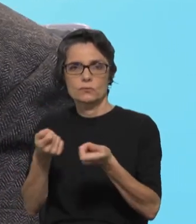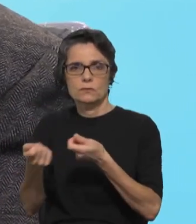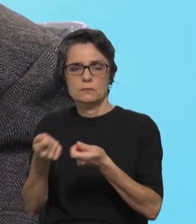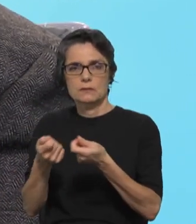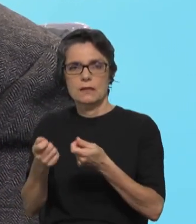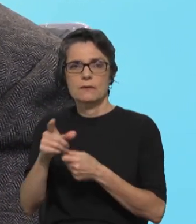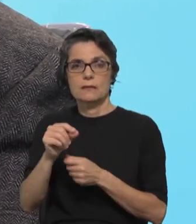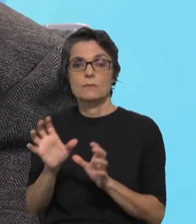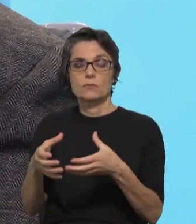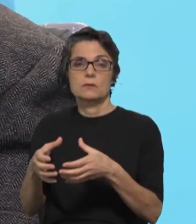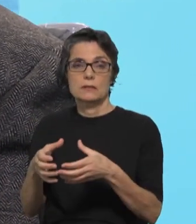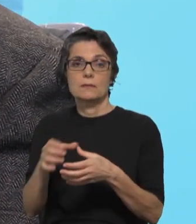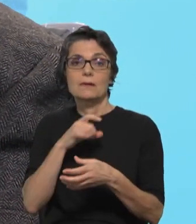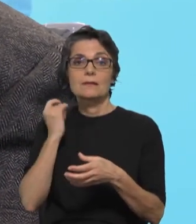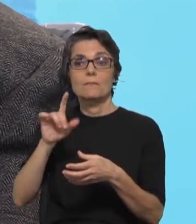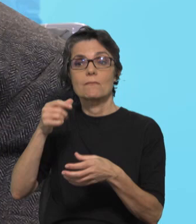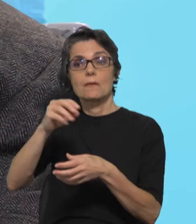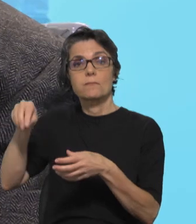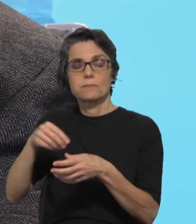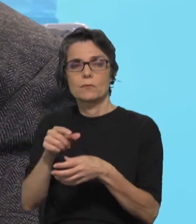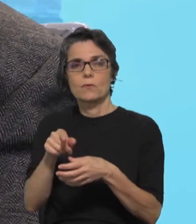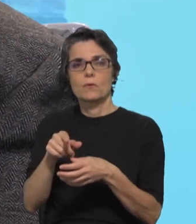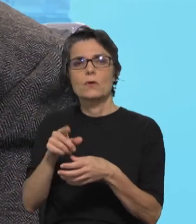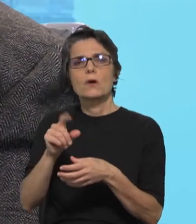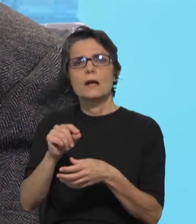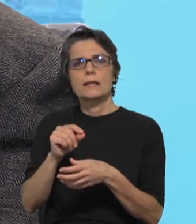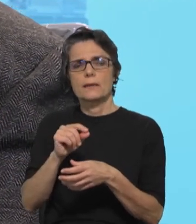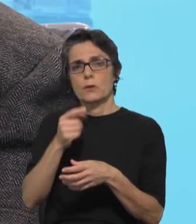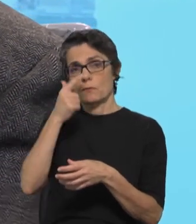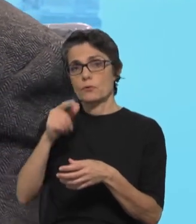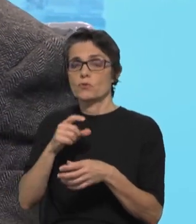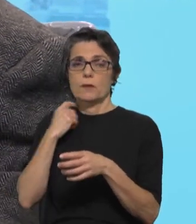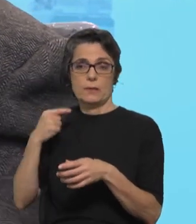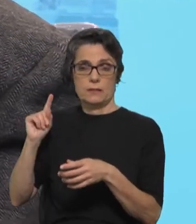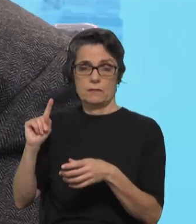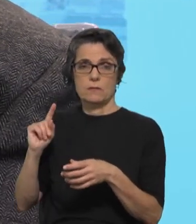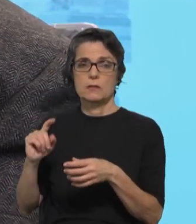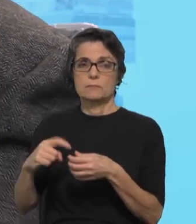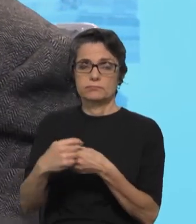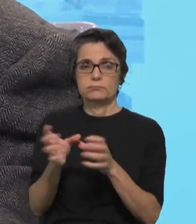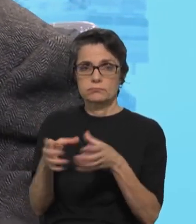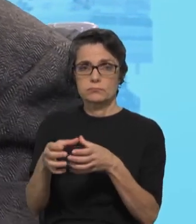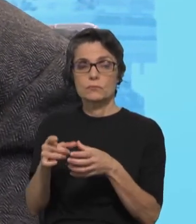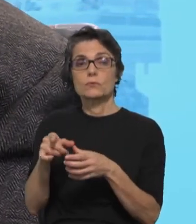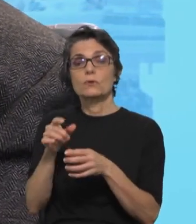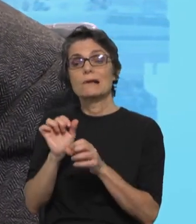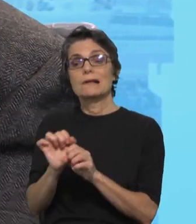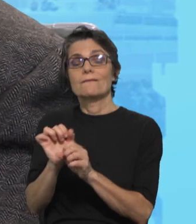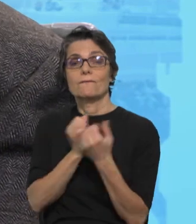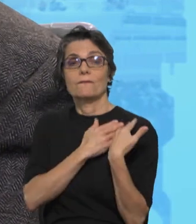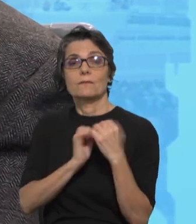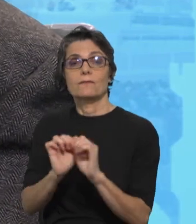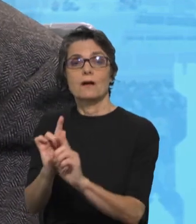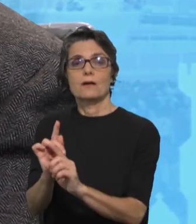uma equipa de padres e um diácono que tínhamos a responsabilidade